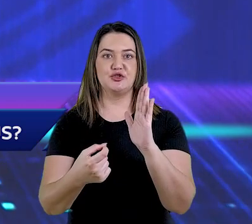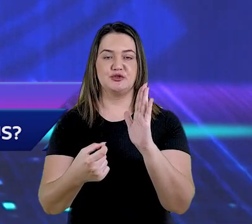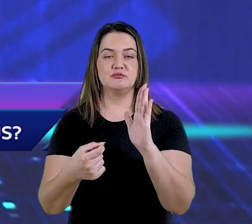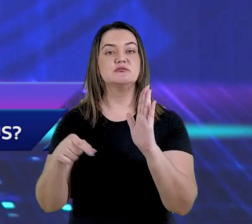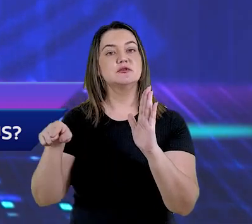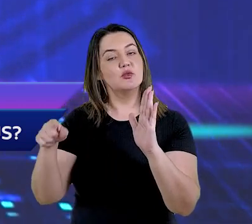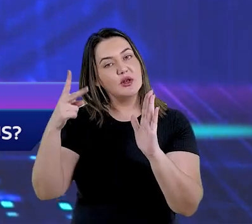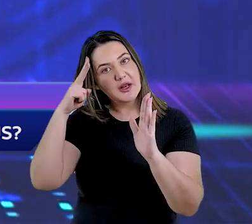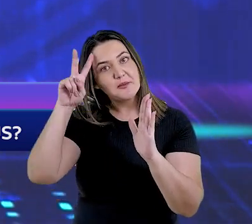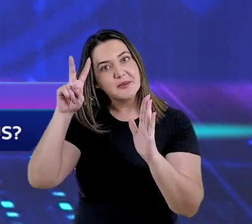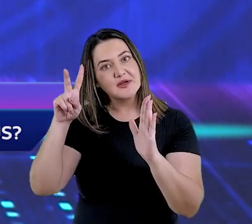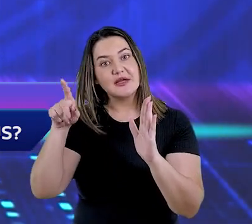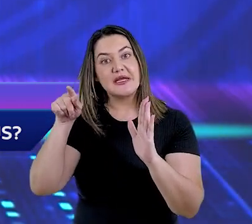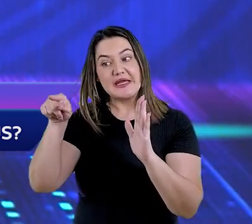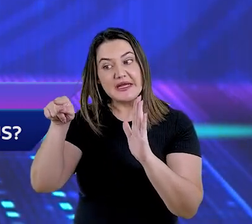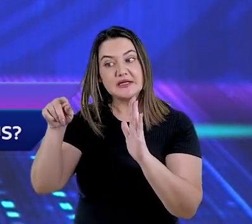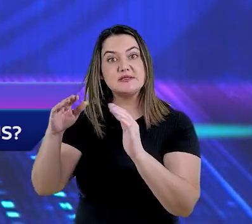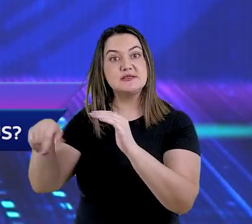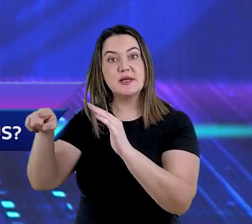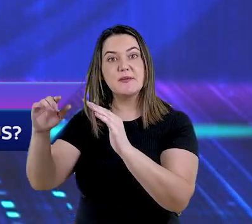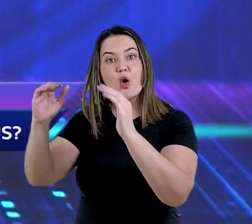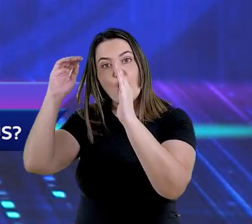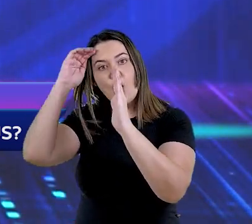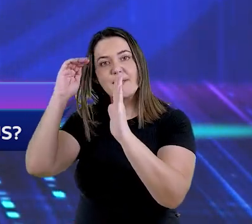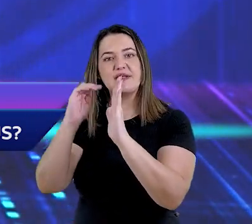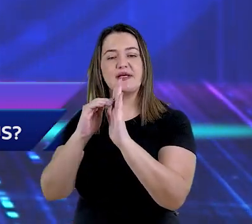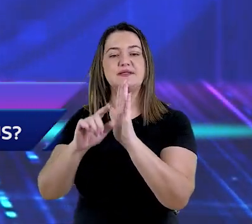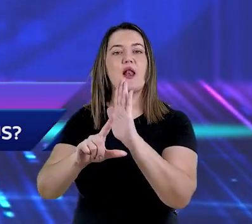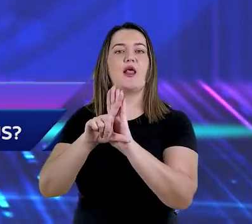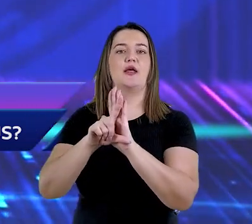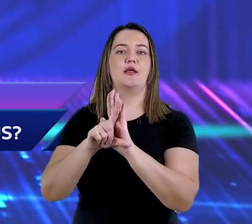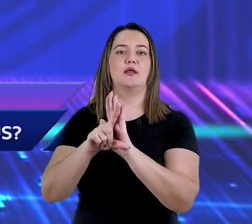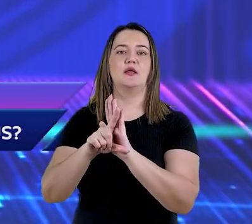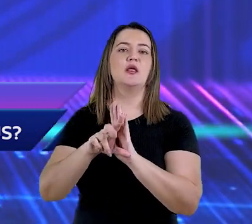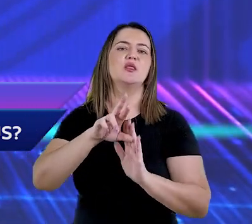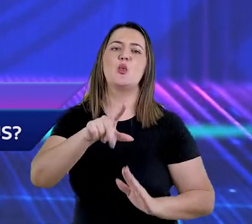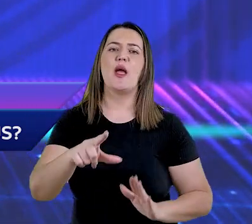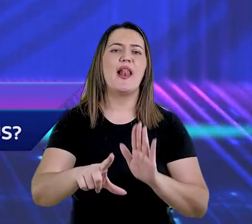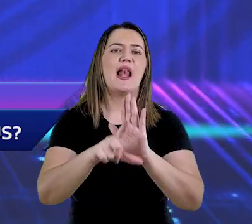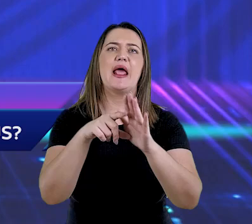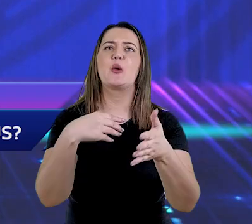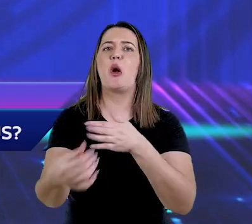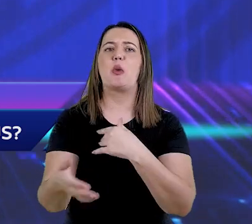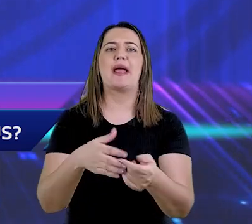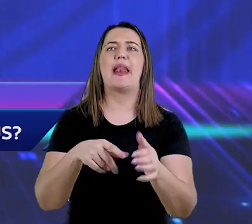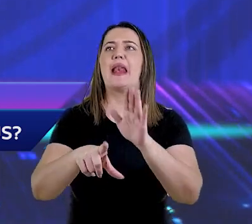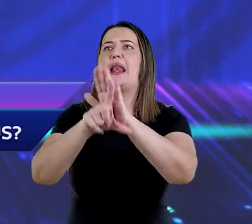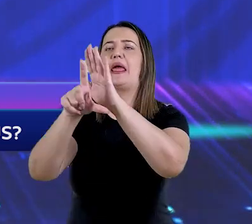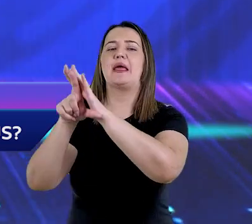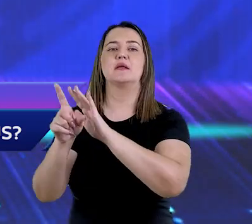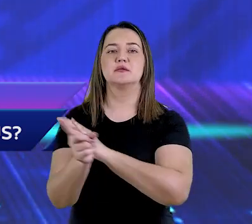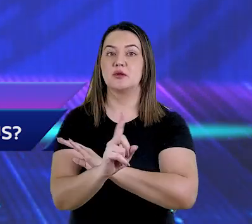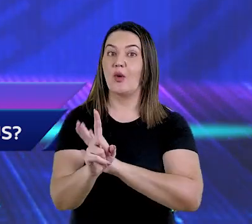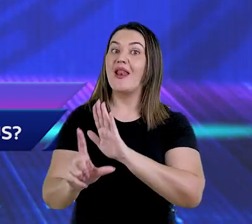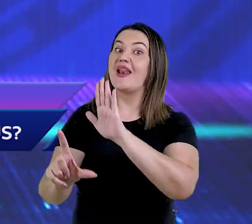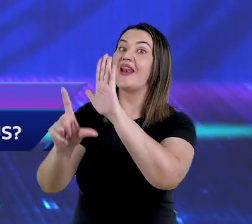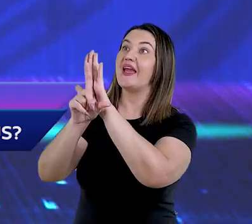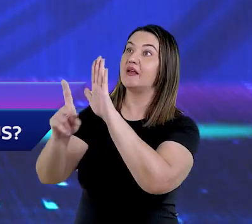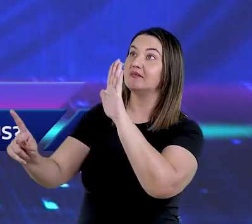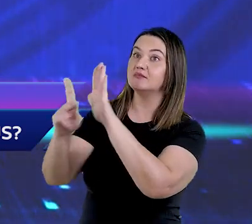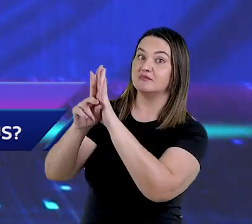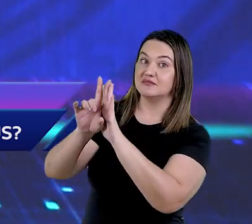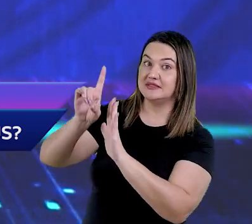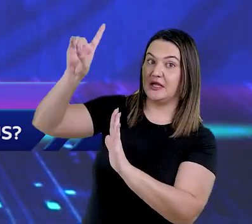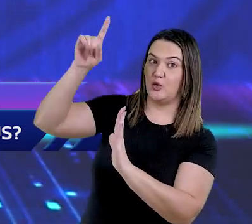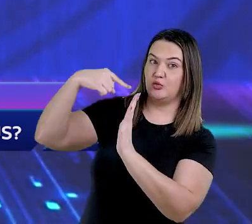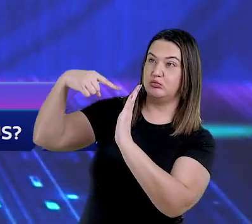já me diz que esta lei não é uma lei qualquer. Não posso olhar para ela de qualquer maneira. A igreja verdadeira de Deus é aquela